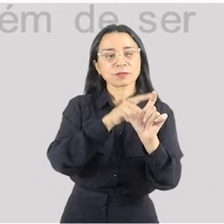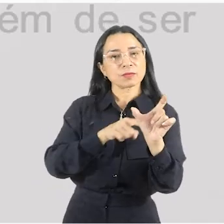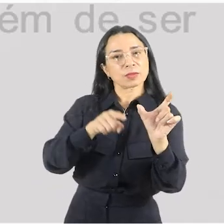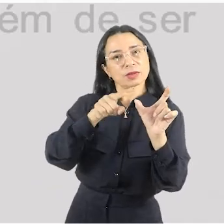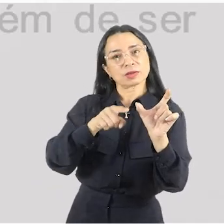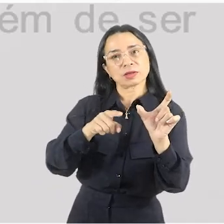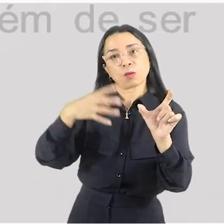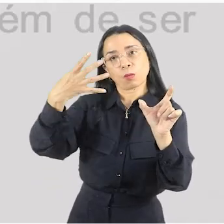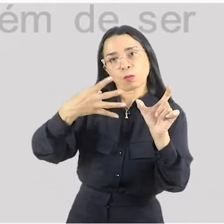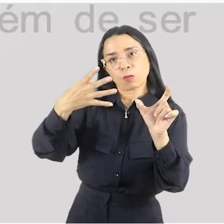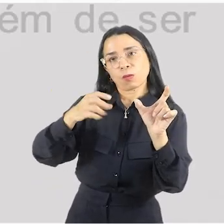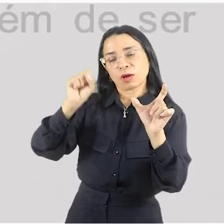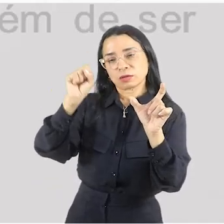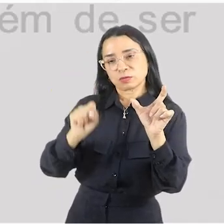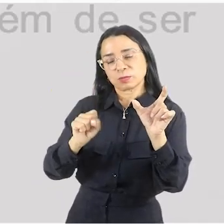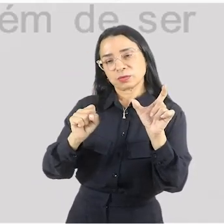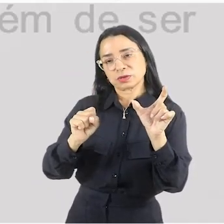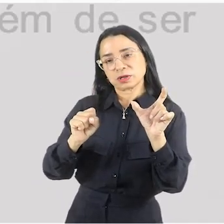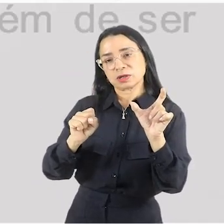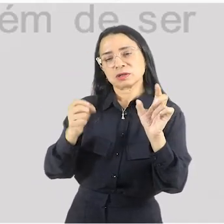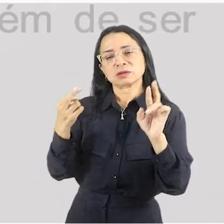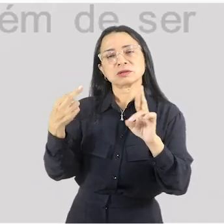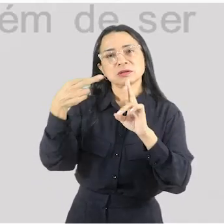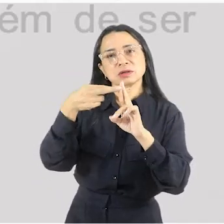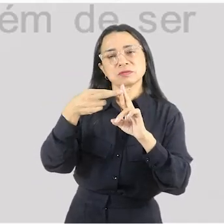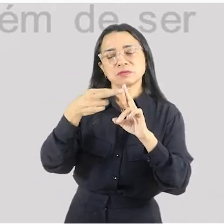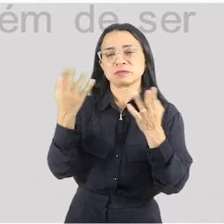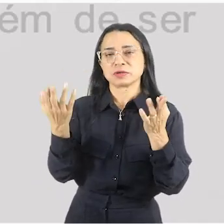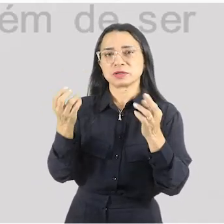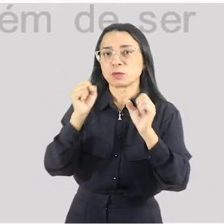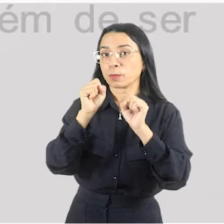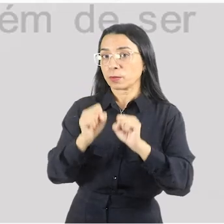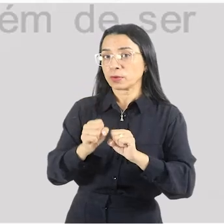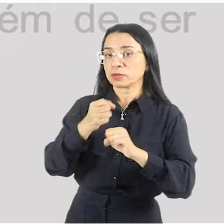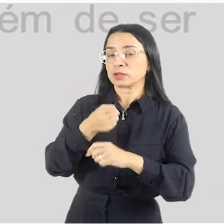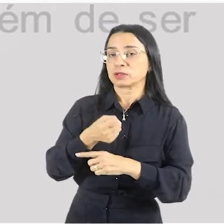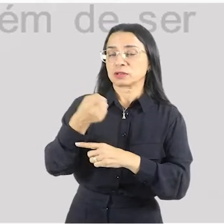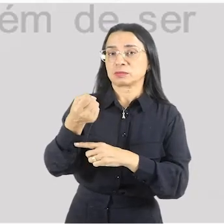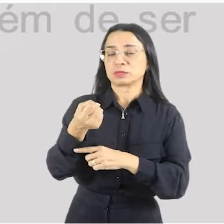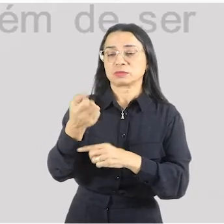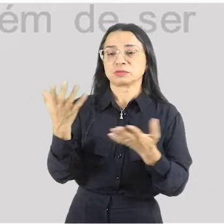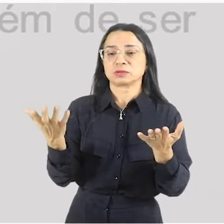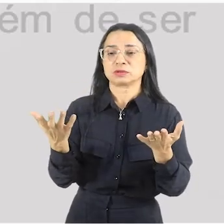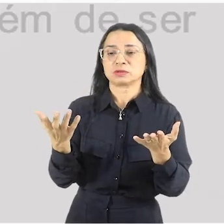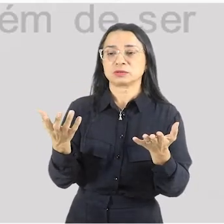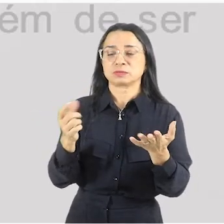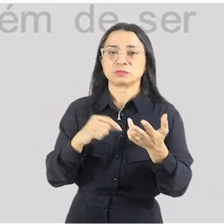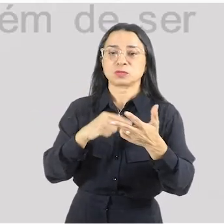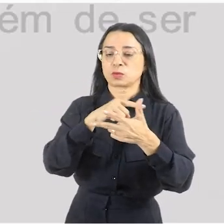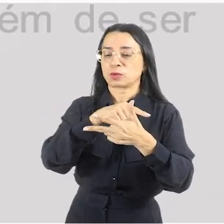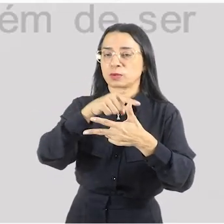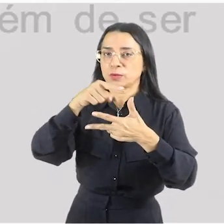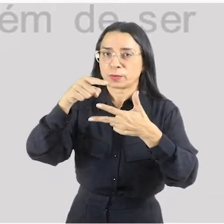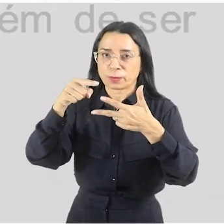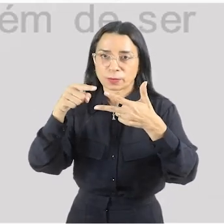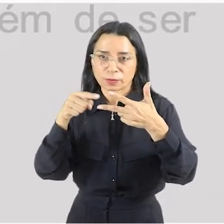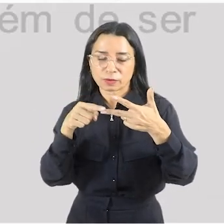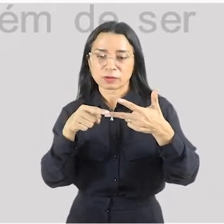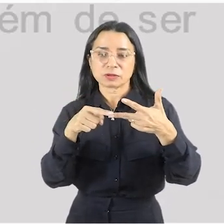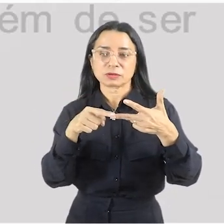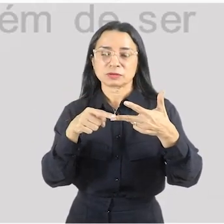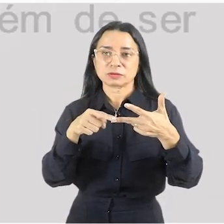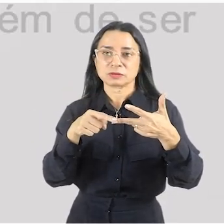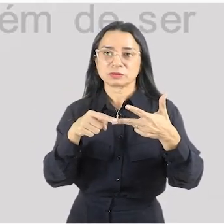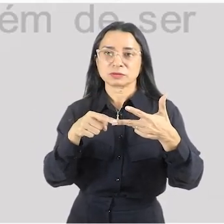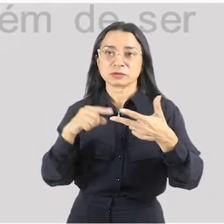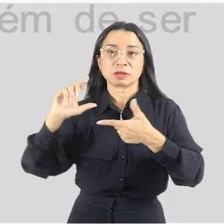papel da mídia, como um poder paralelo aos três poderes tradicionais, que é o executivo, legislativo e o judiciário, como a gente falou ainda há